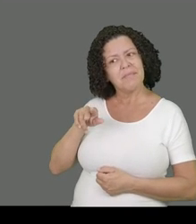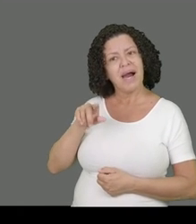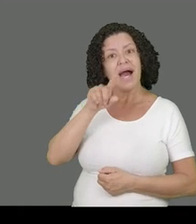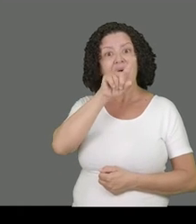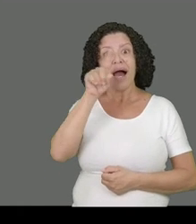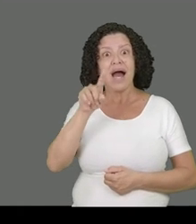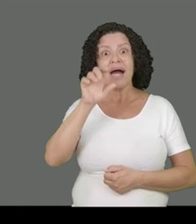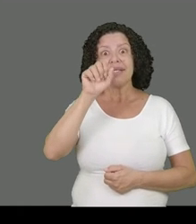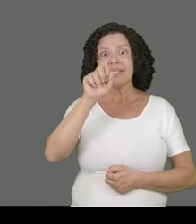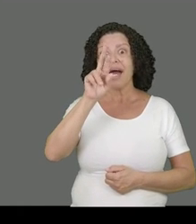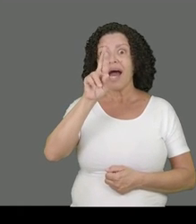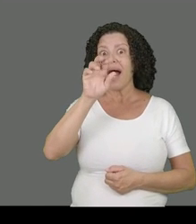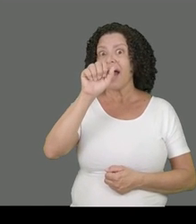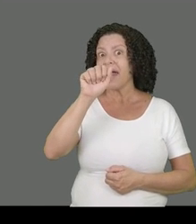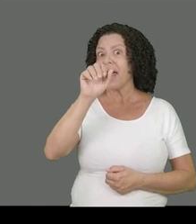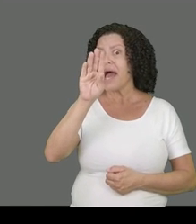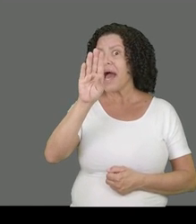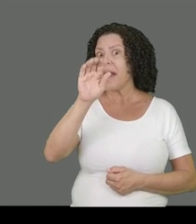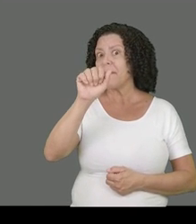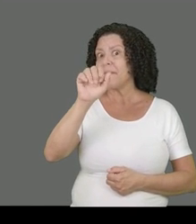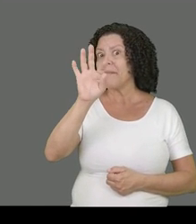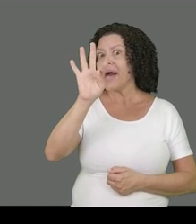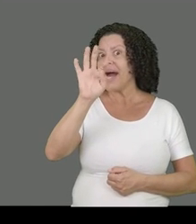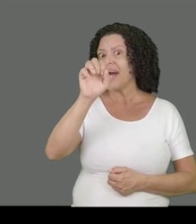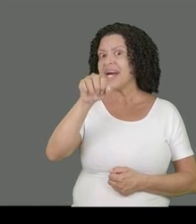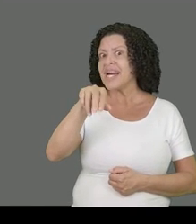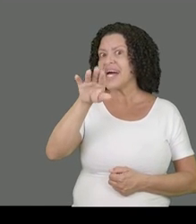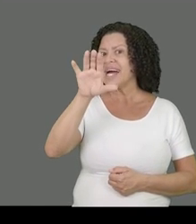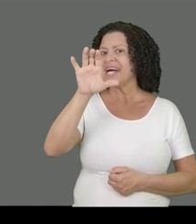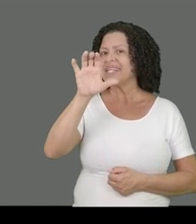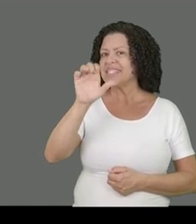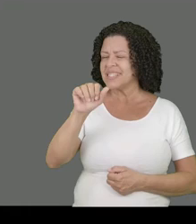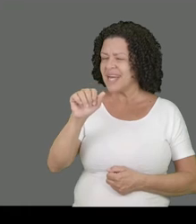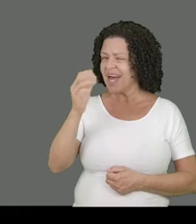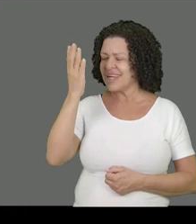Nossa irmã Zarabatana, nossa benfeitora,